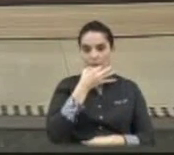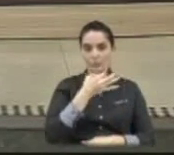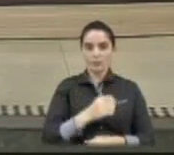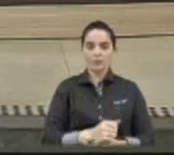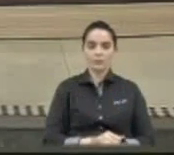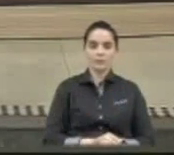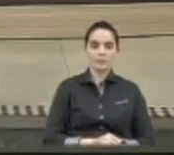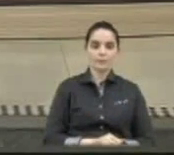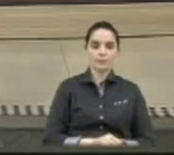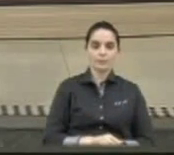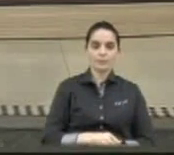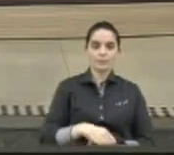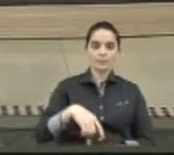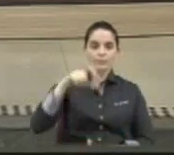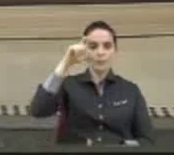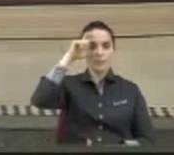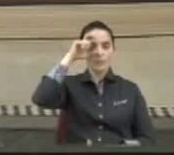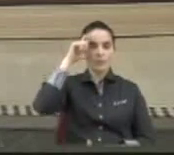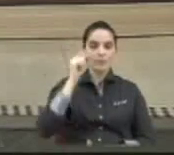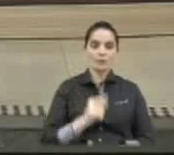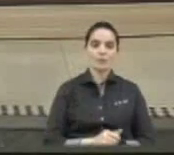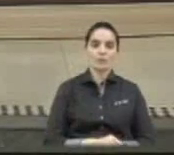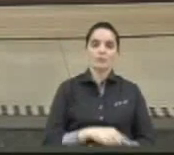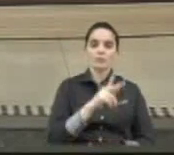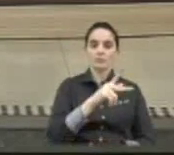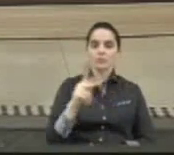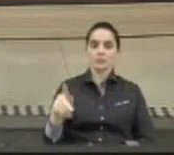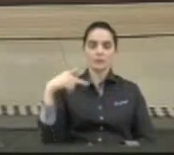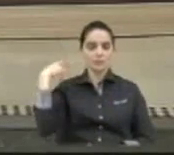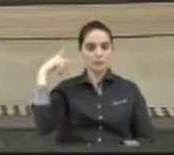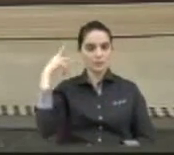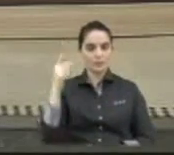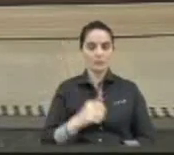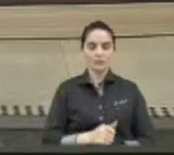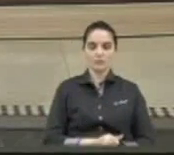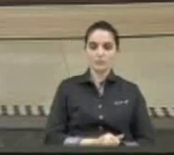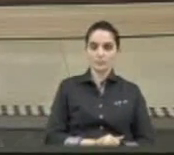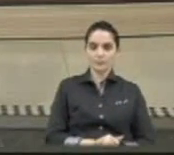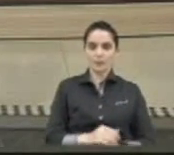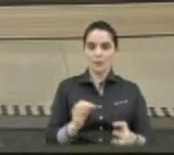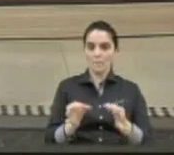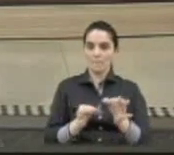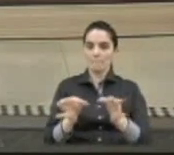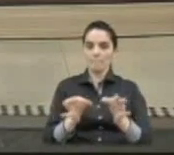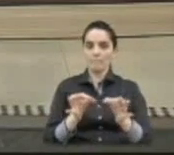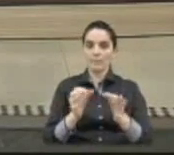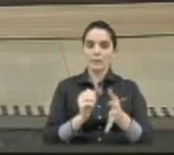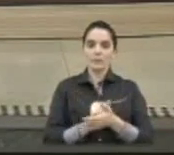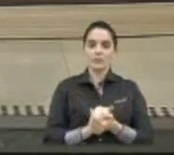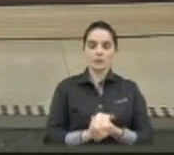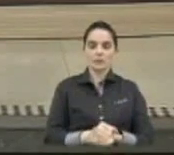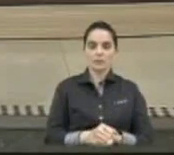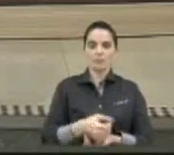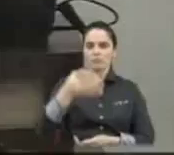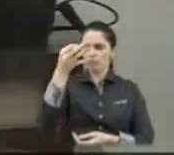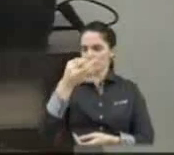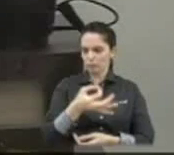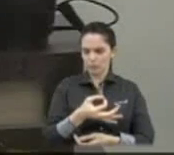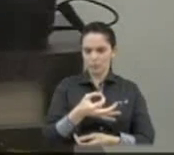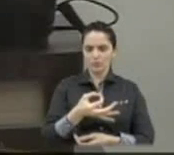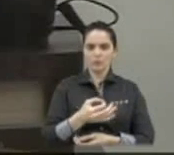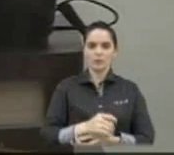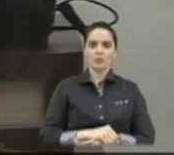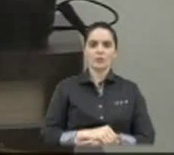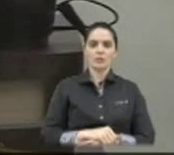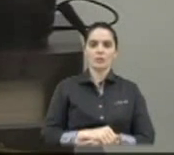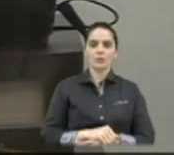palavra, o nobre vereador José Farid Zane. Senhor presidente, nobres colegas da plateia presentes, esse projeto faz uma justa